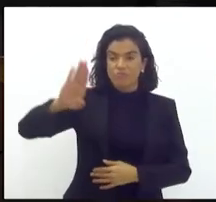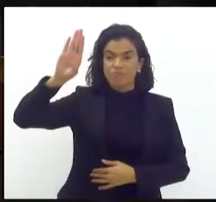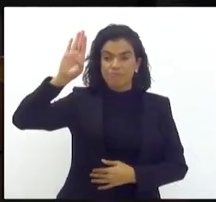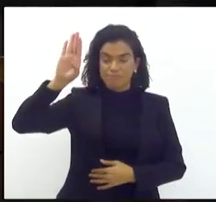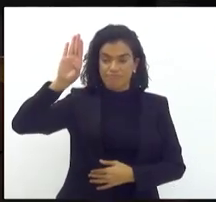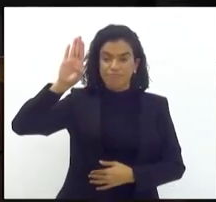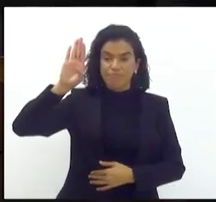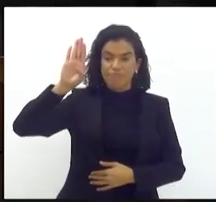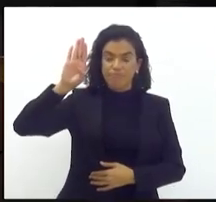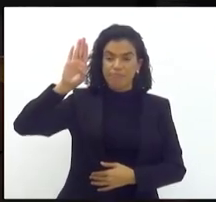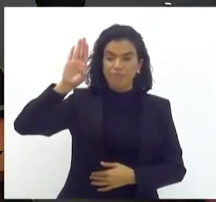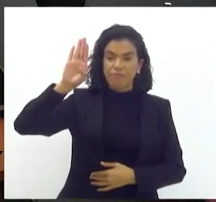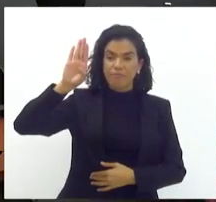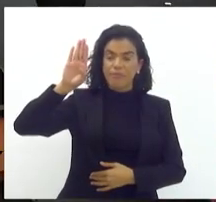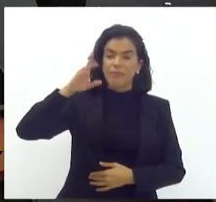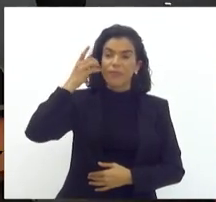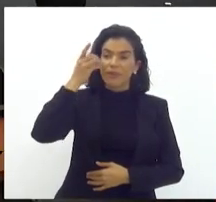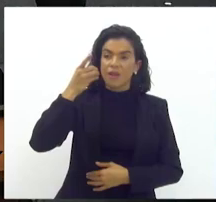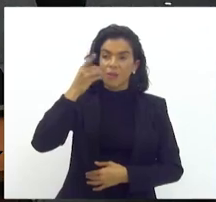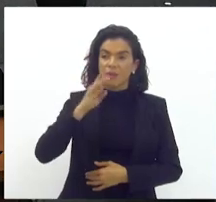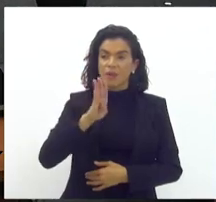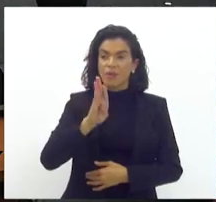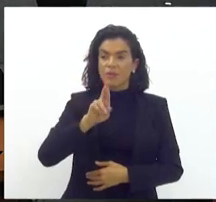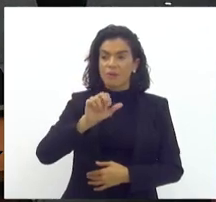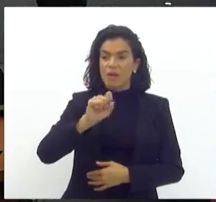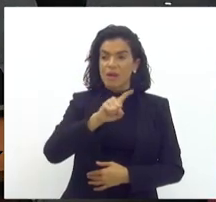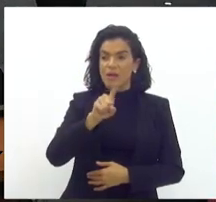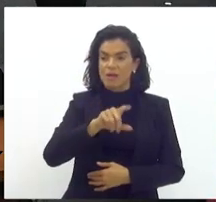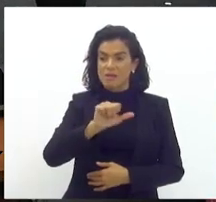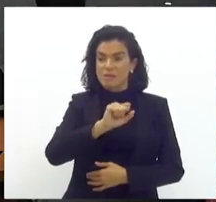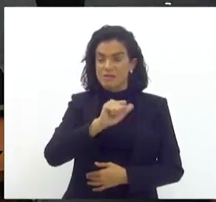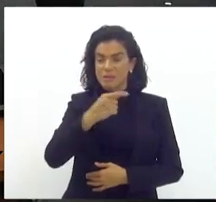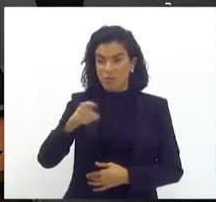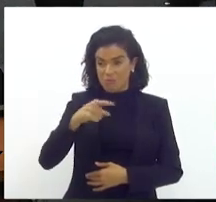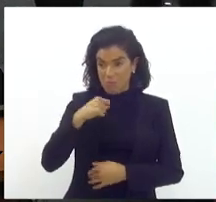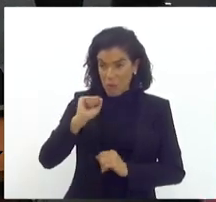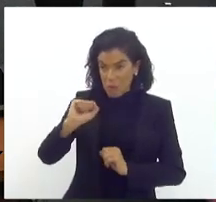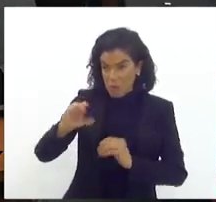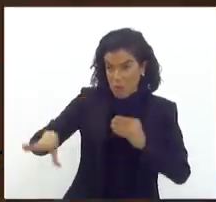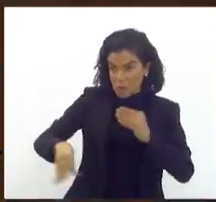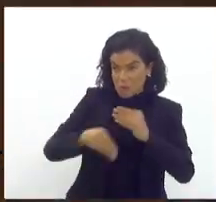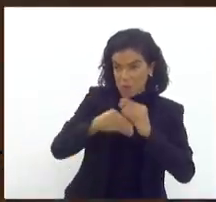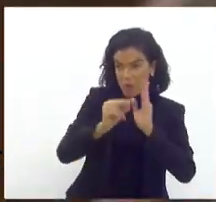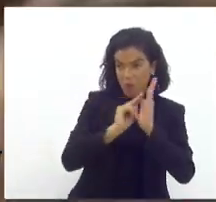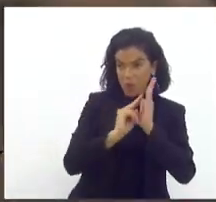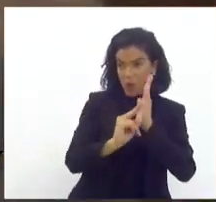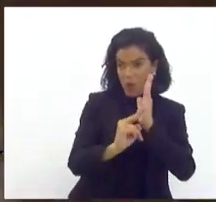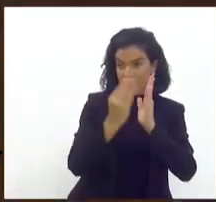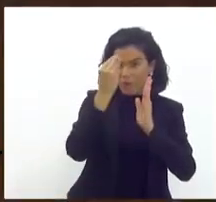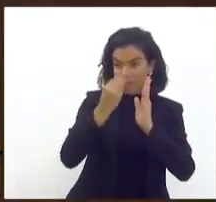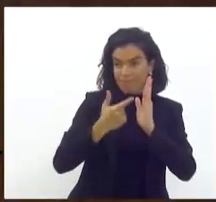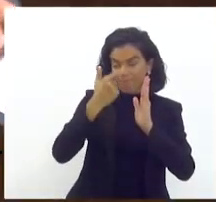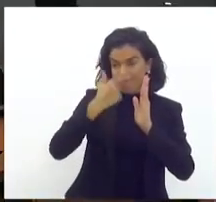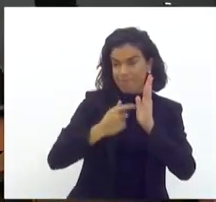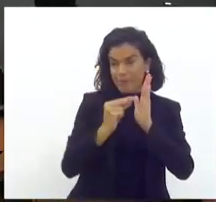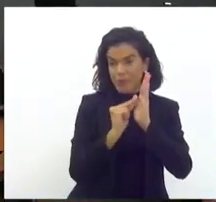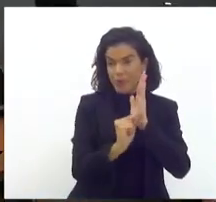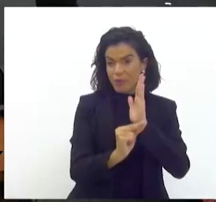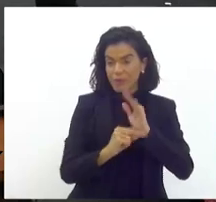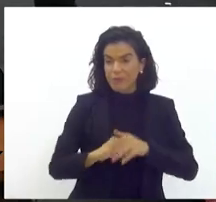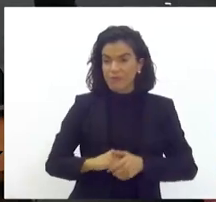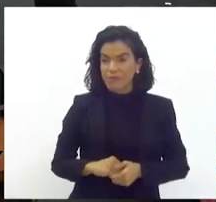Deputado brasão queria pedir consultoria tá seu projeto Claro seja bem-vindo